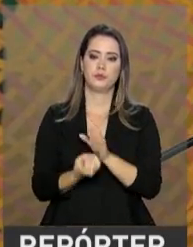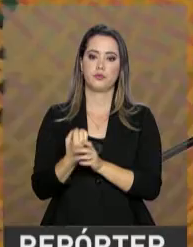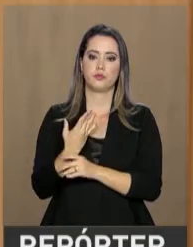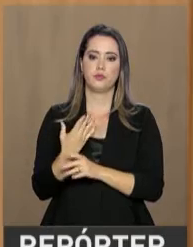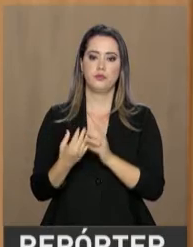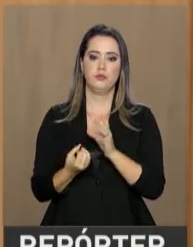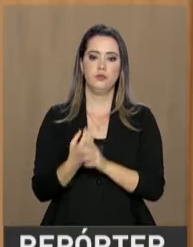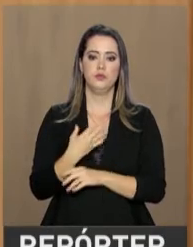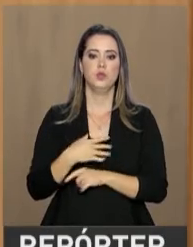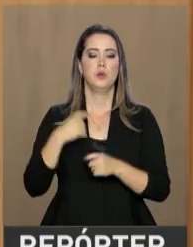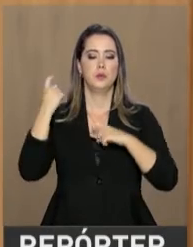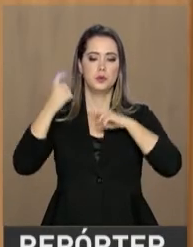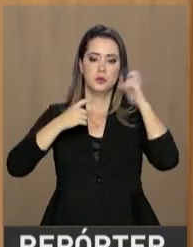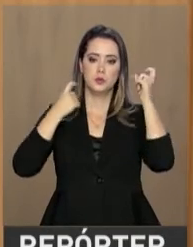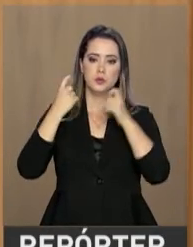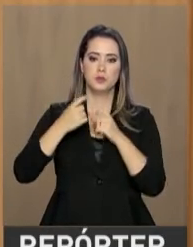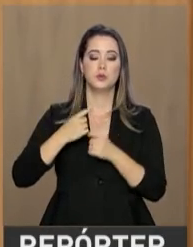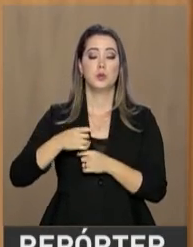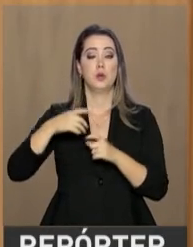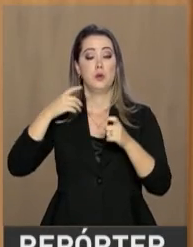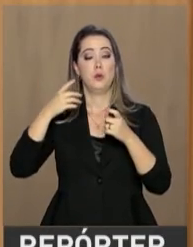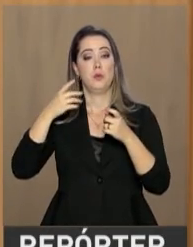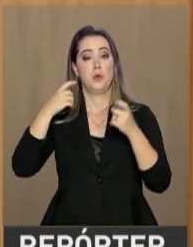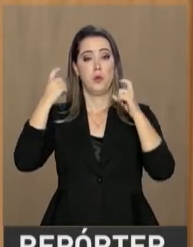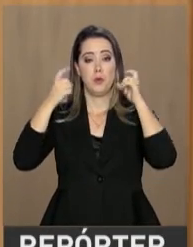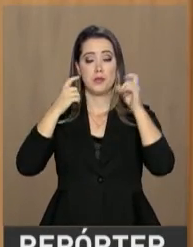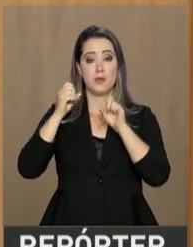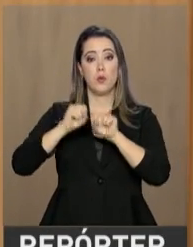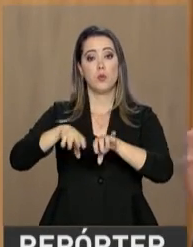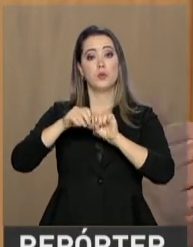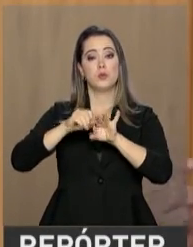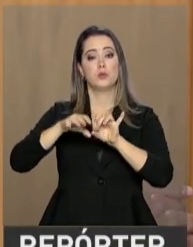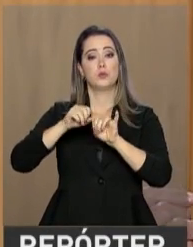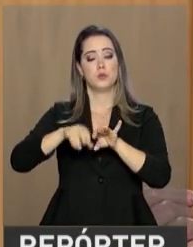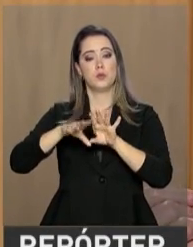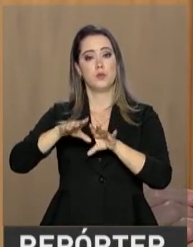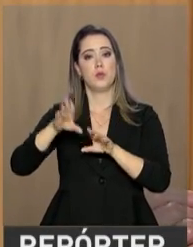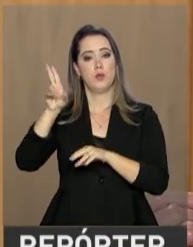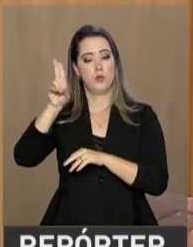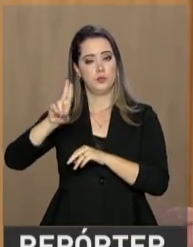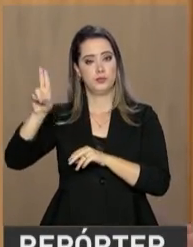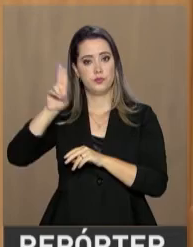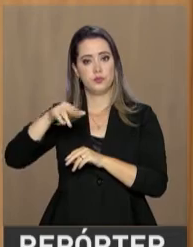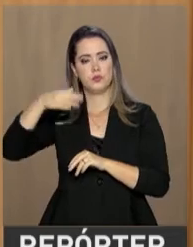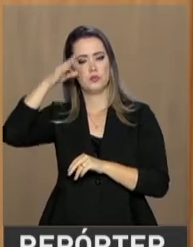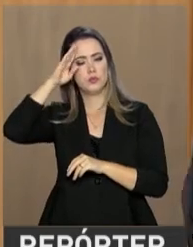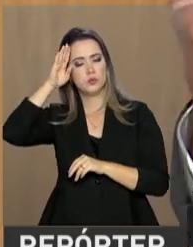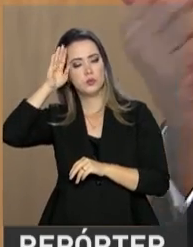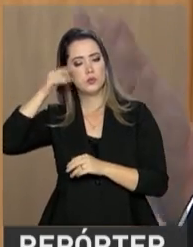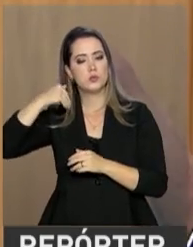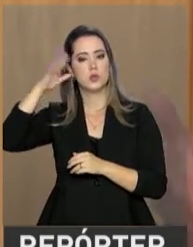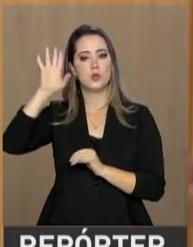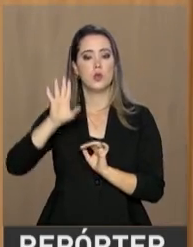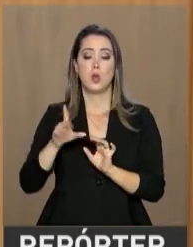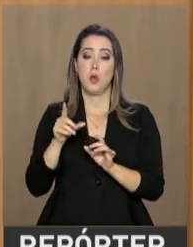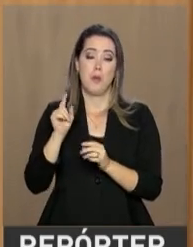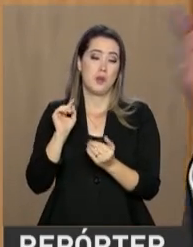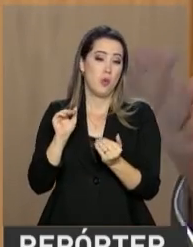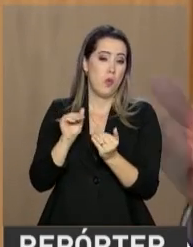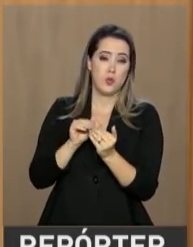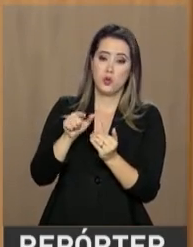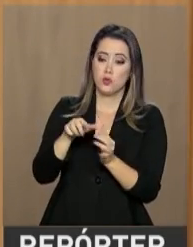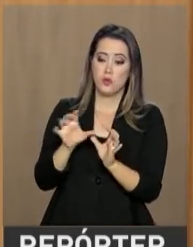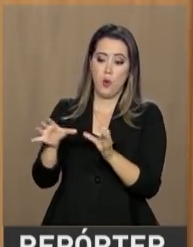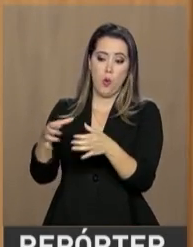o ensino superior ensino superior que não vai destinar se apenas aos pais é digamos assim mais bem